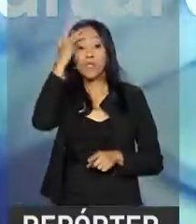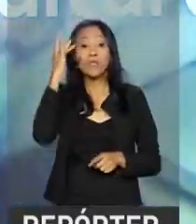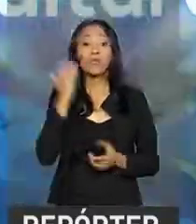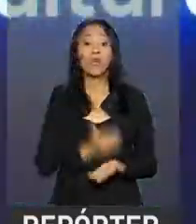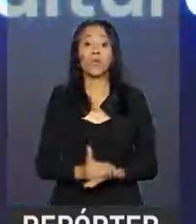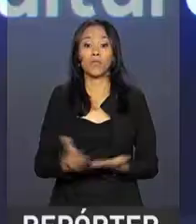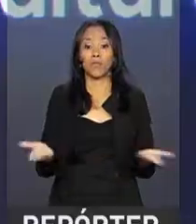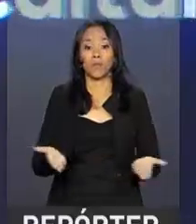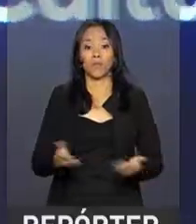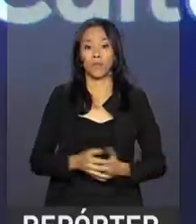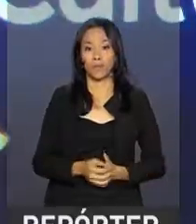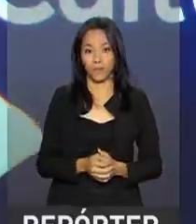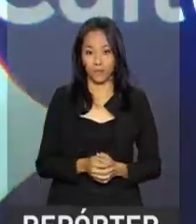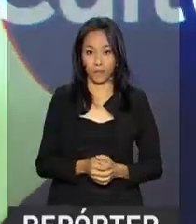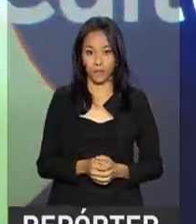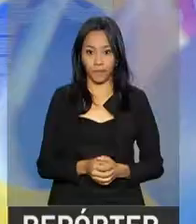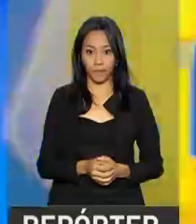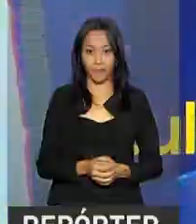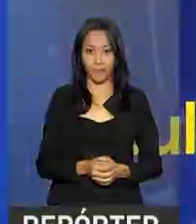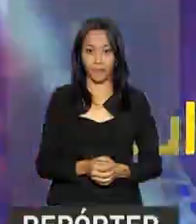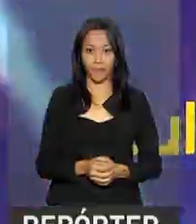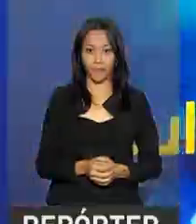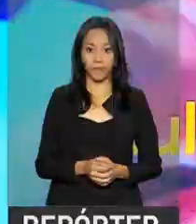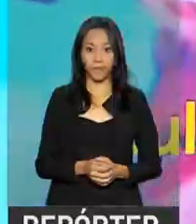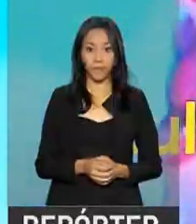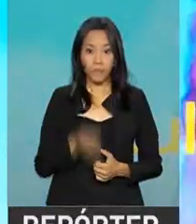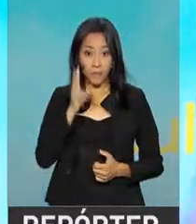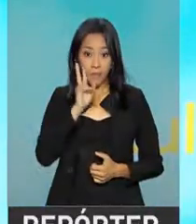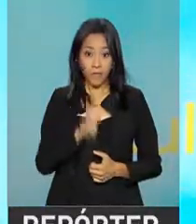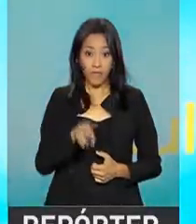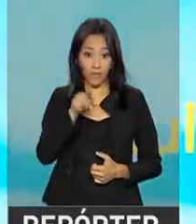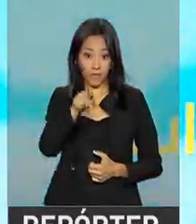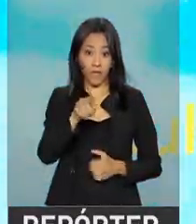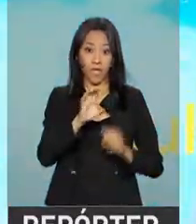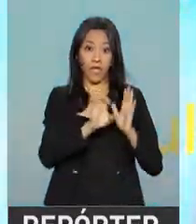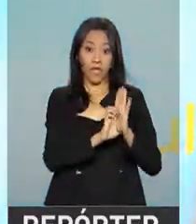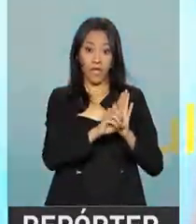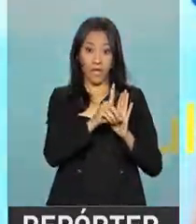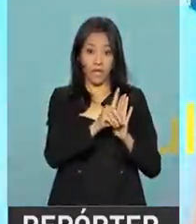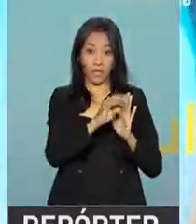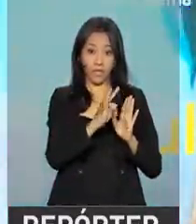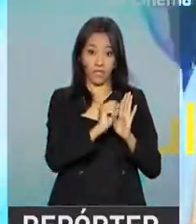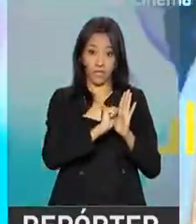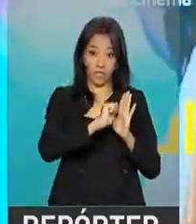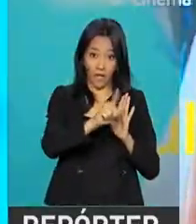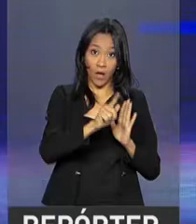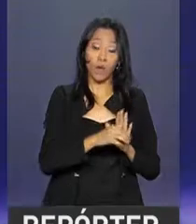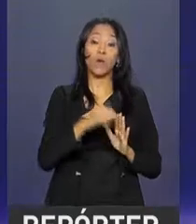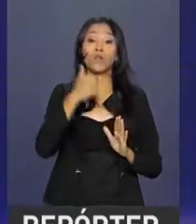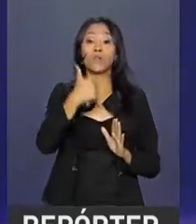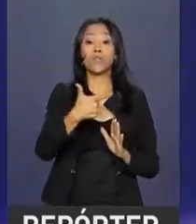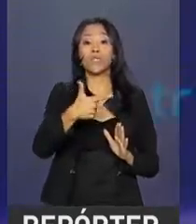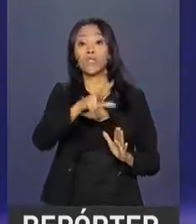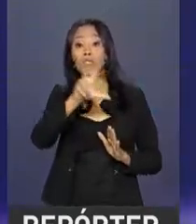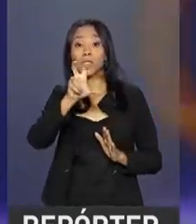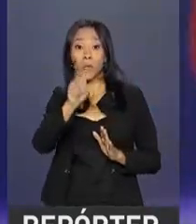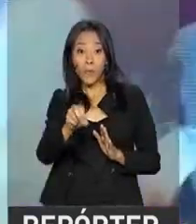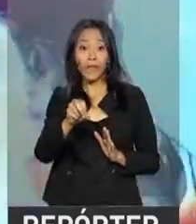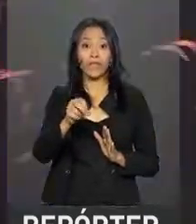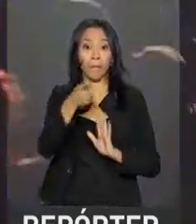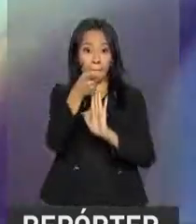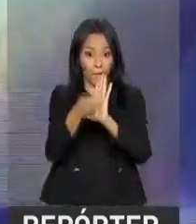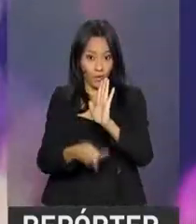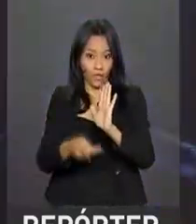puxa assunto futuro esses editais podem contemplar até 250 projetos é o maior montante